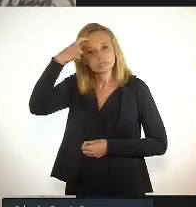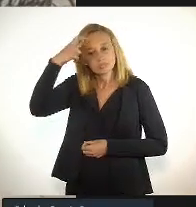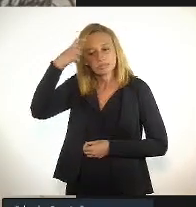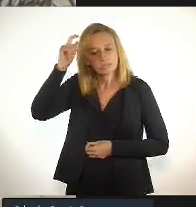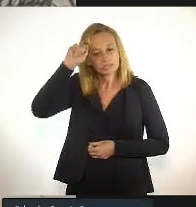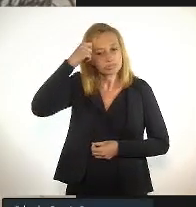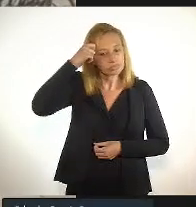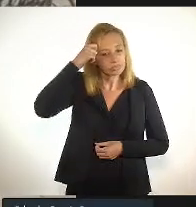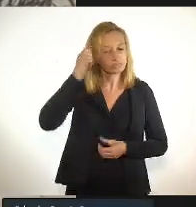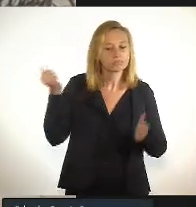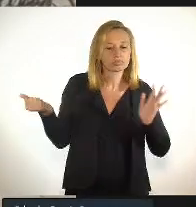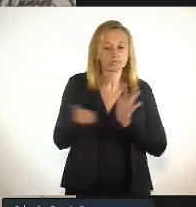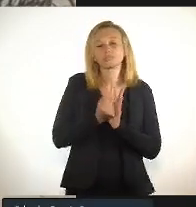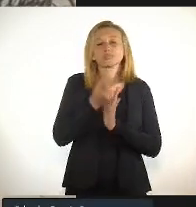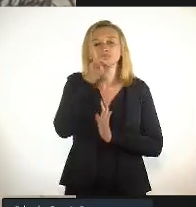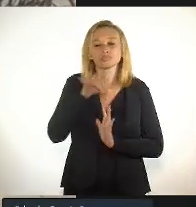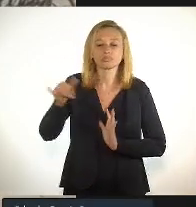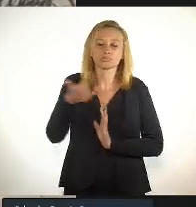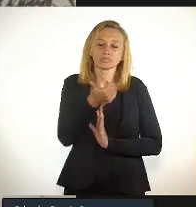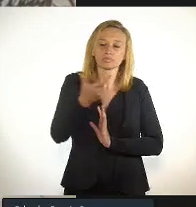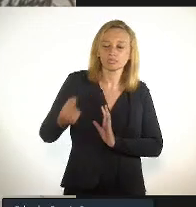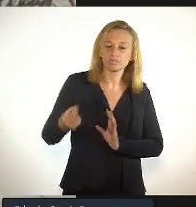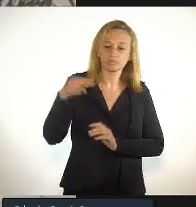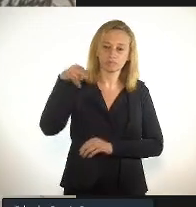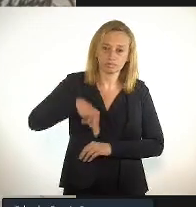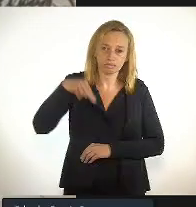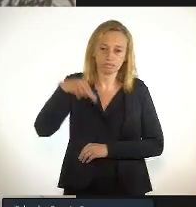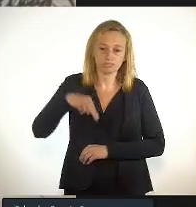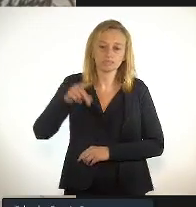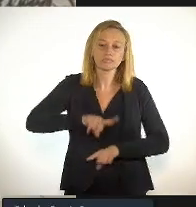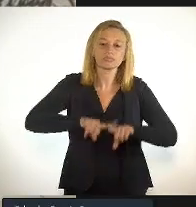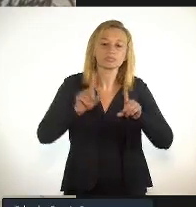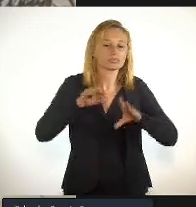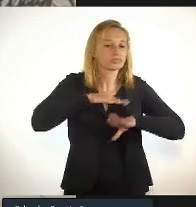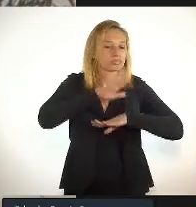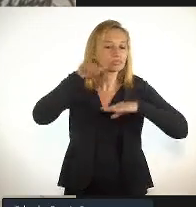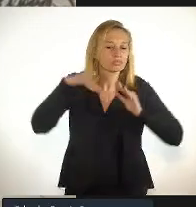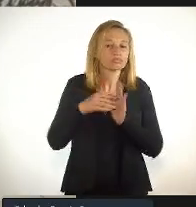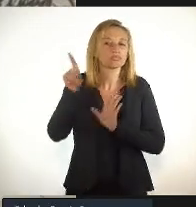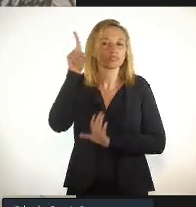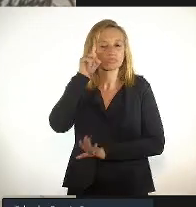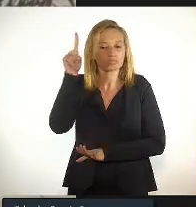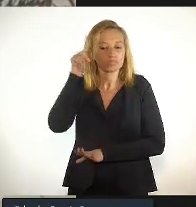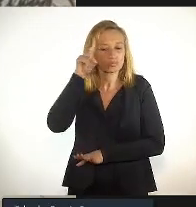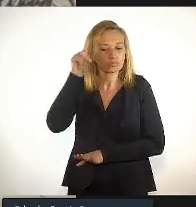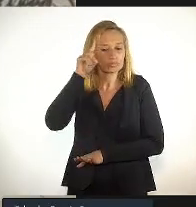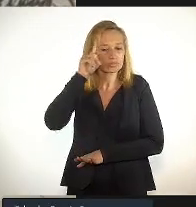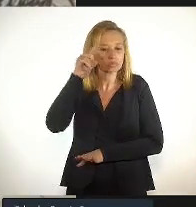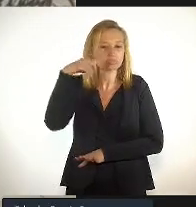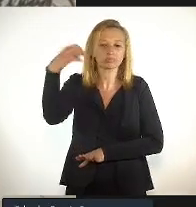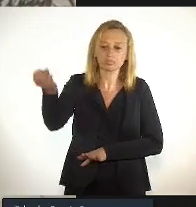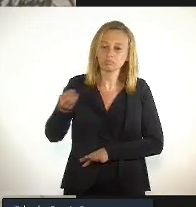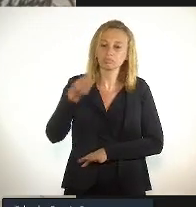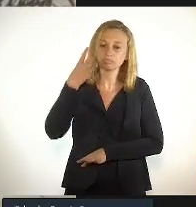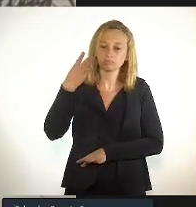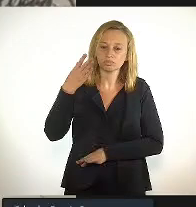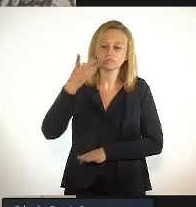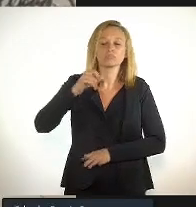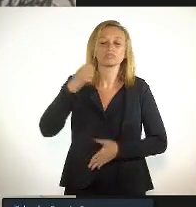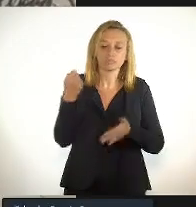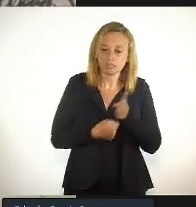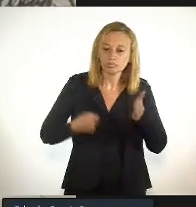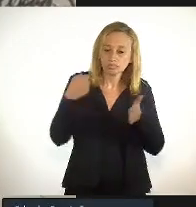Negra, que marca o dia 20 de novembro, mas todos os dias que se revelam dia de